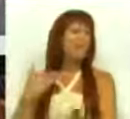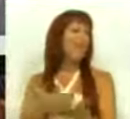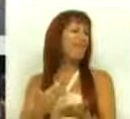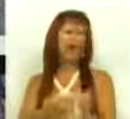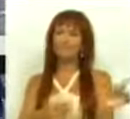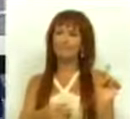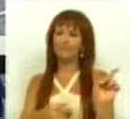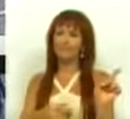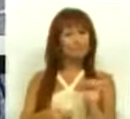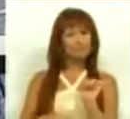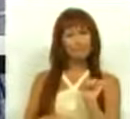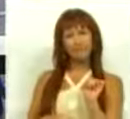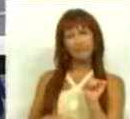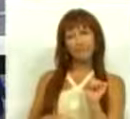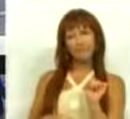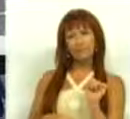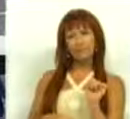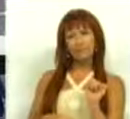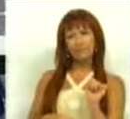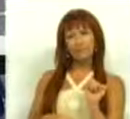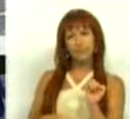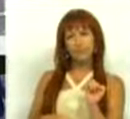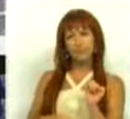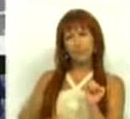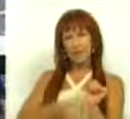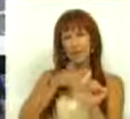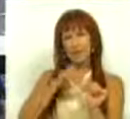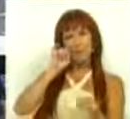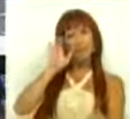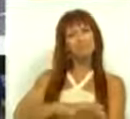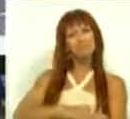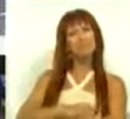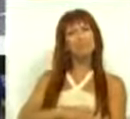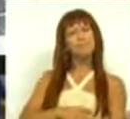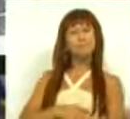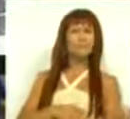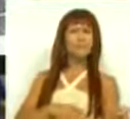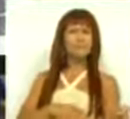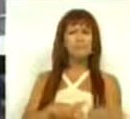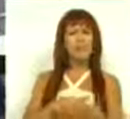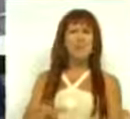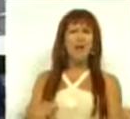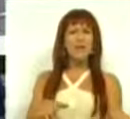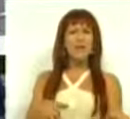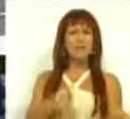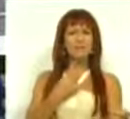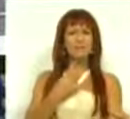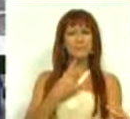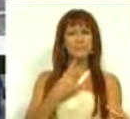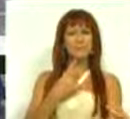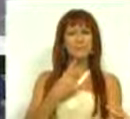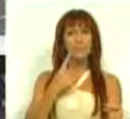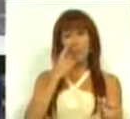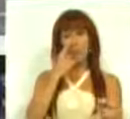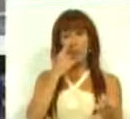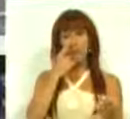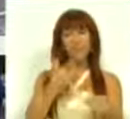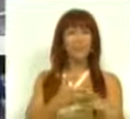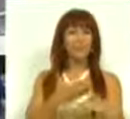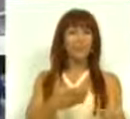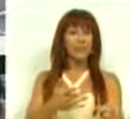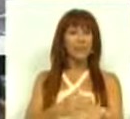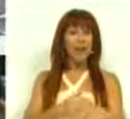valorar aquilo que seja o depoimento do arguído numa fase subsequente